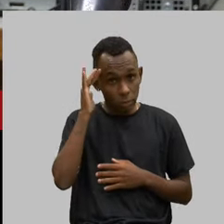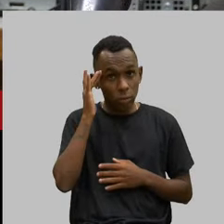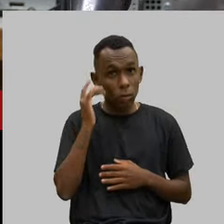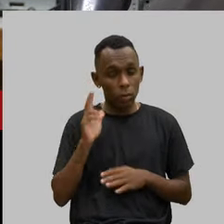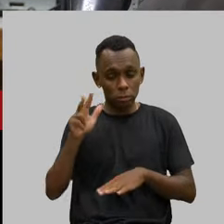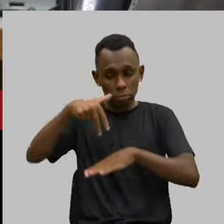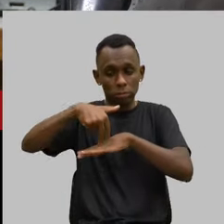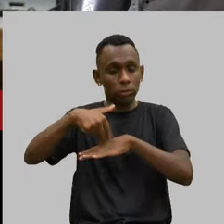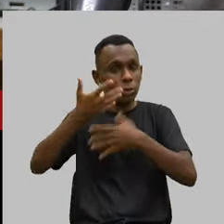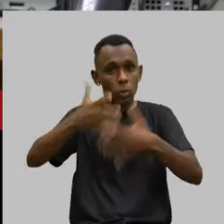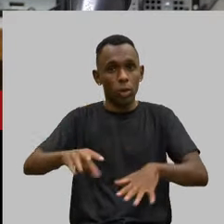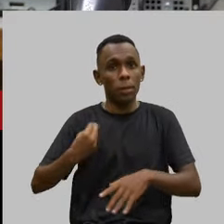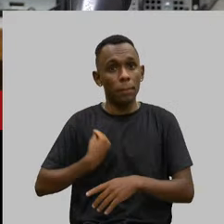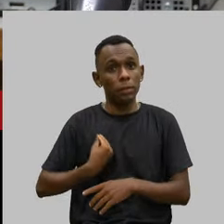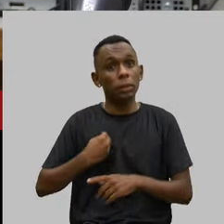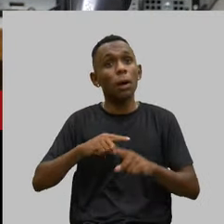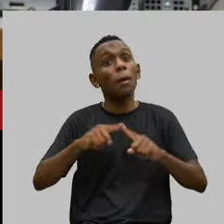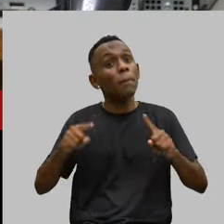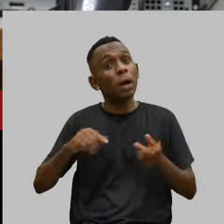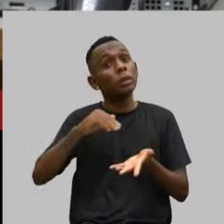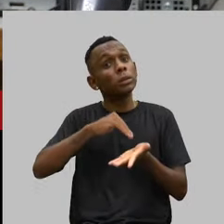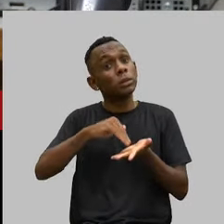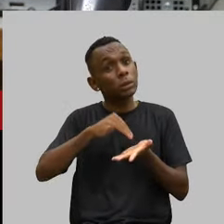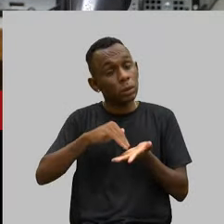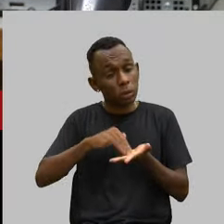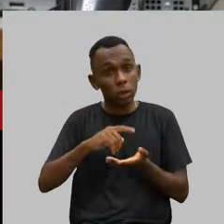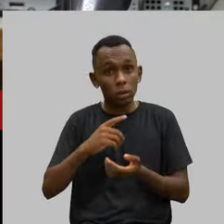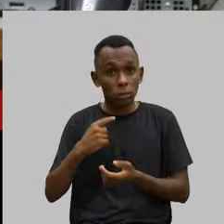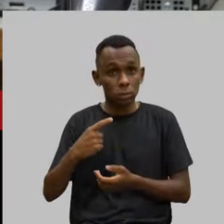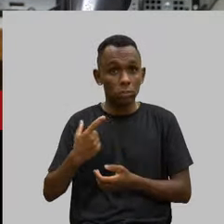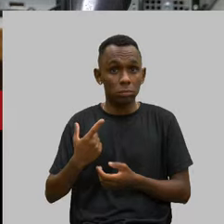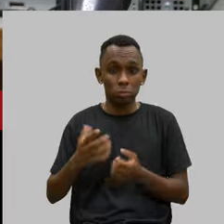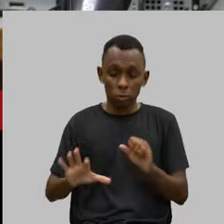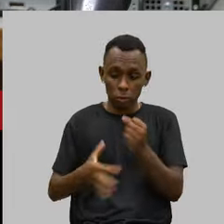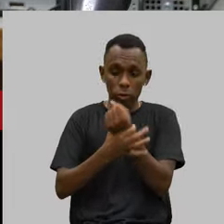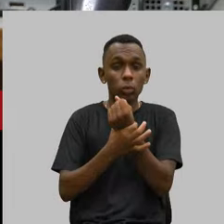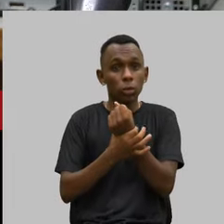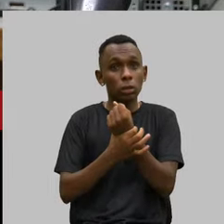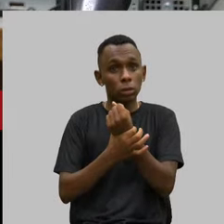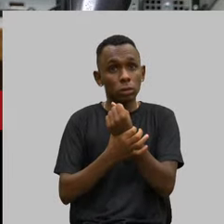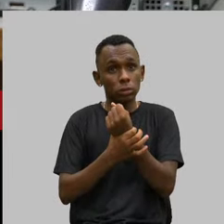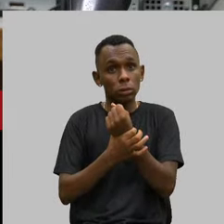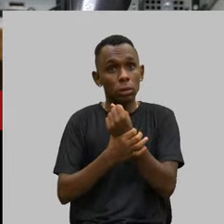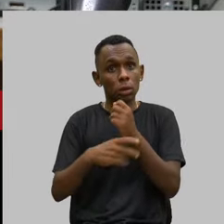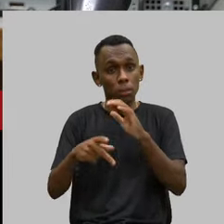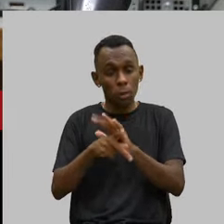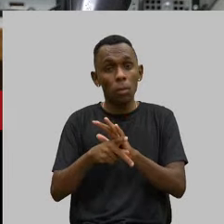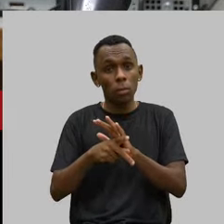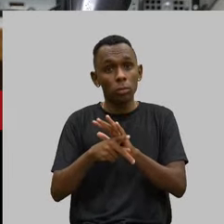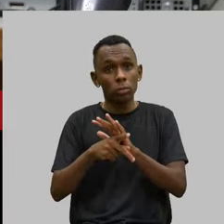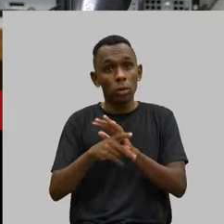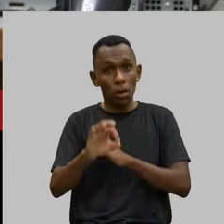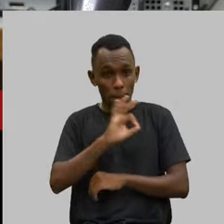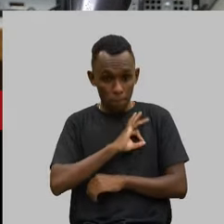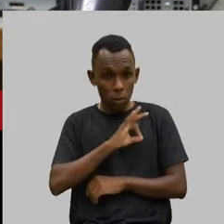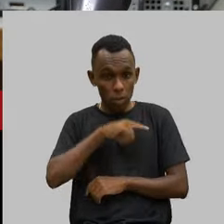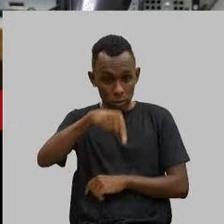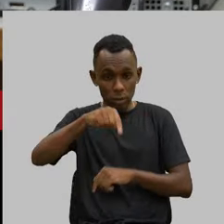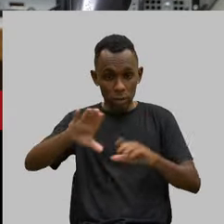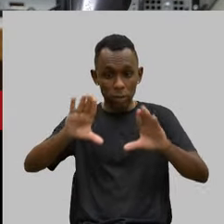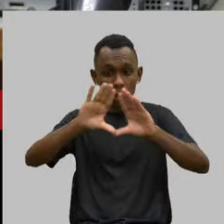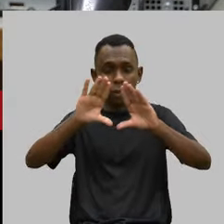mas nós temos aqui eh uma segurança exemplar de polícia Legislativa e fica o meu